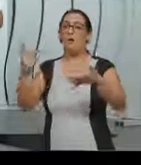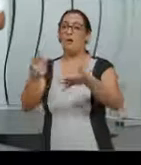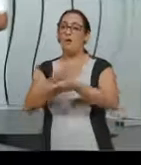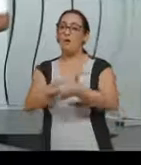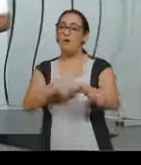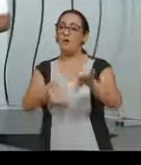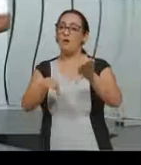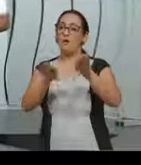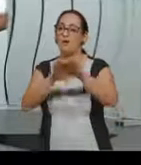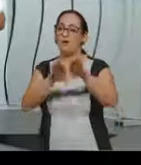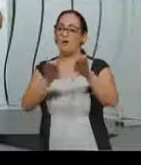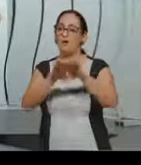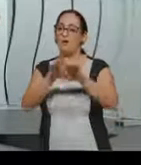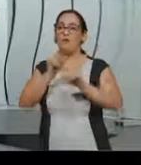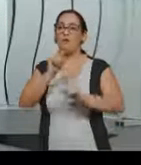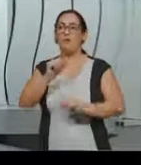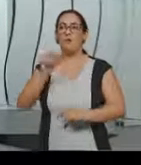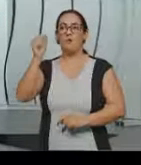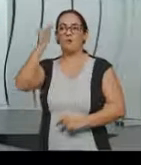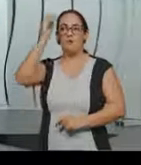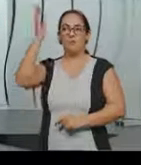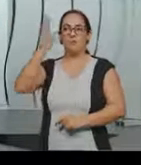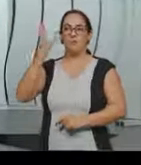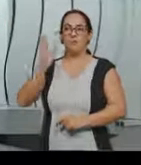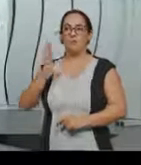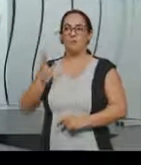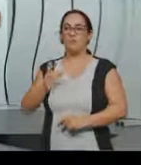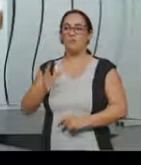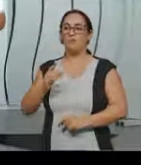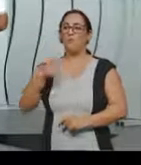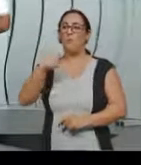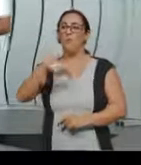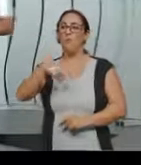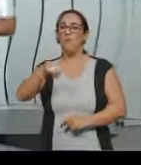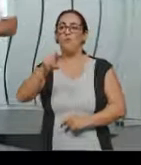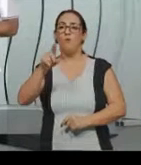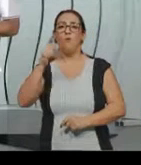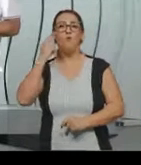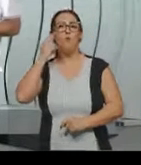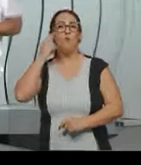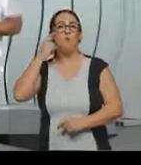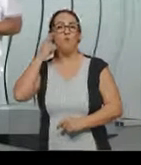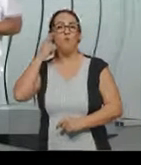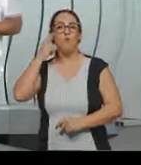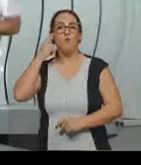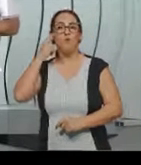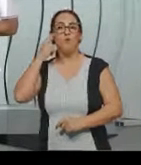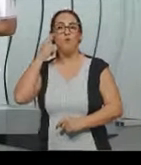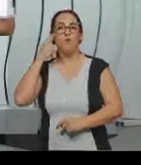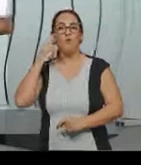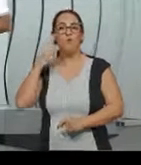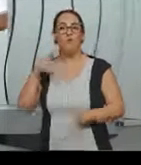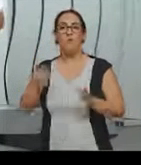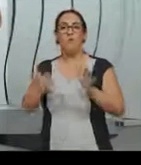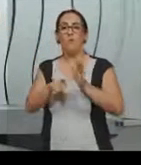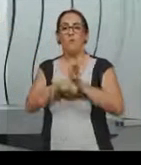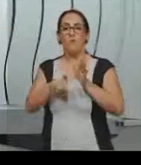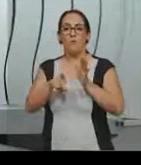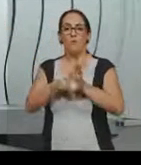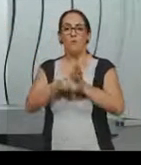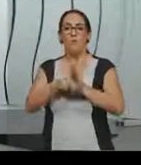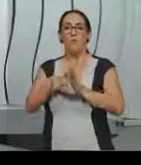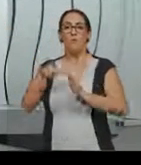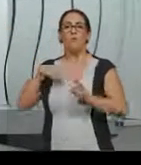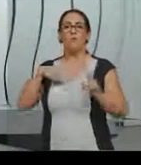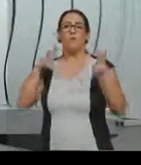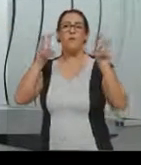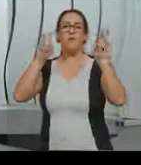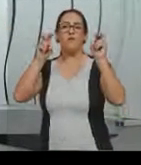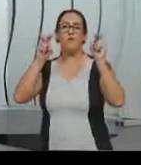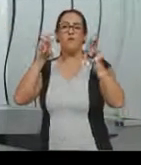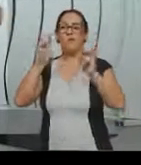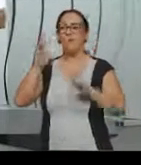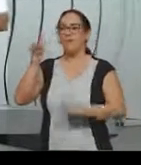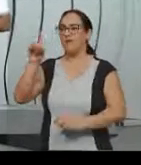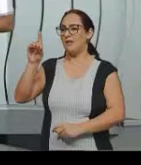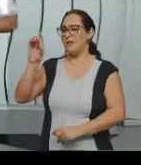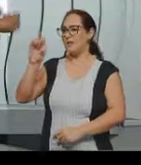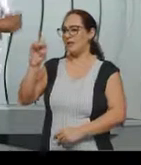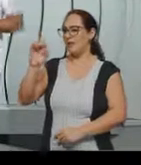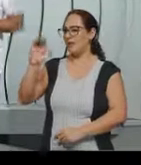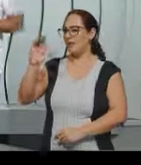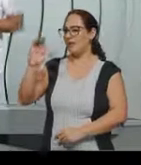se deslocaram para o Japão, né, e aí a gente tem o fenômeno dos decassegues. Quem são